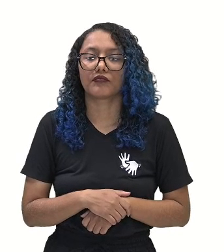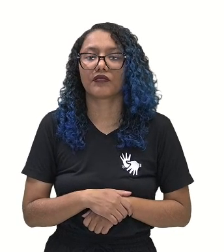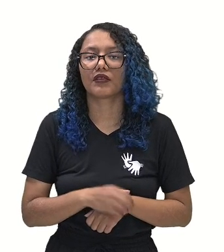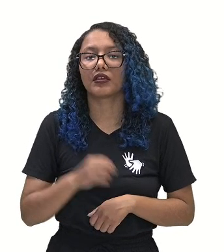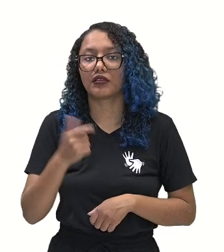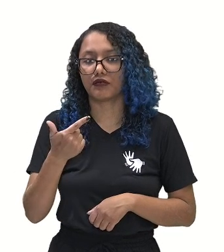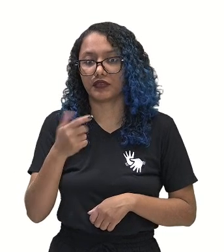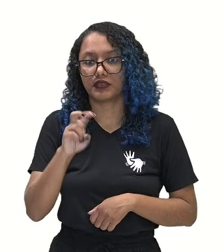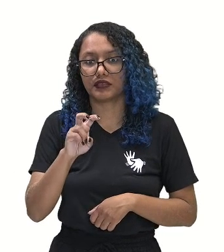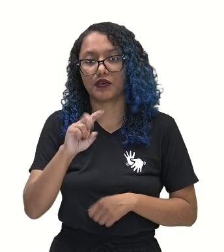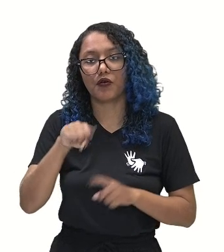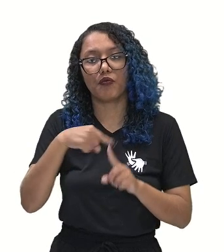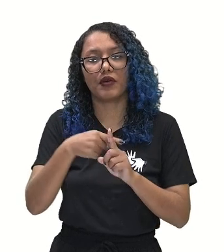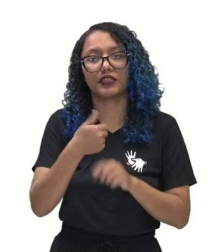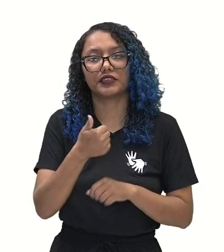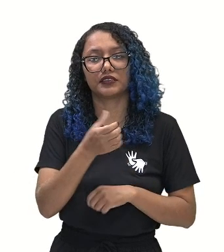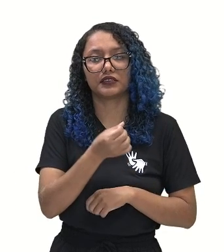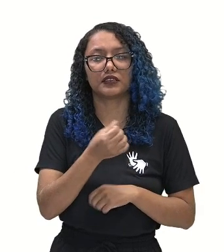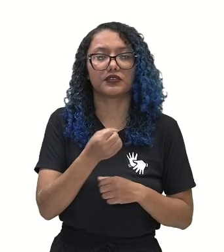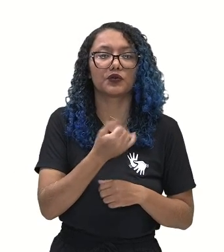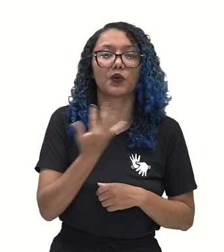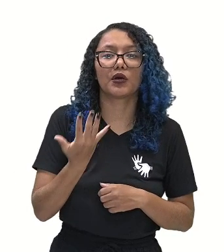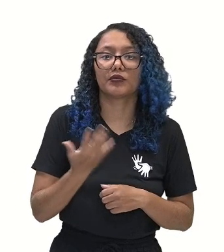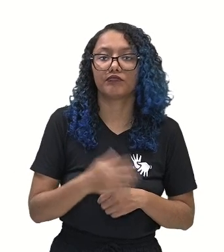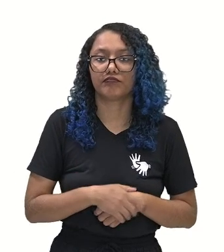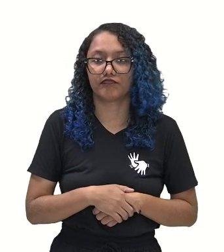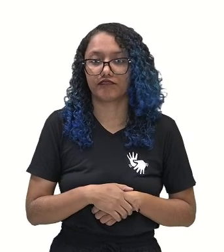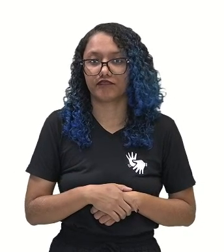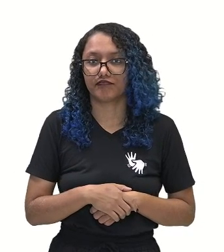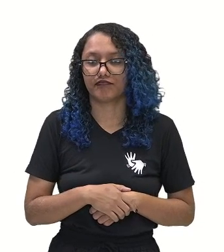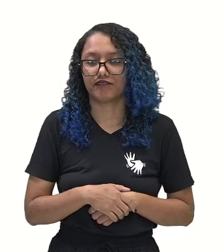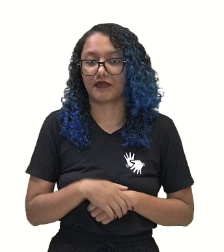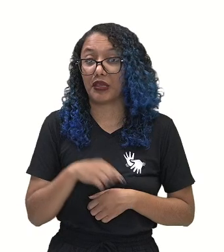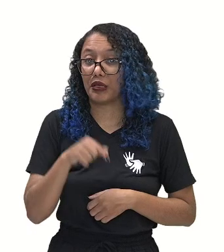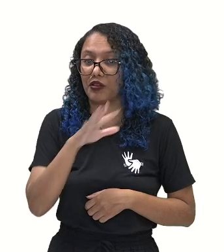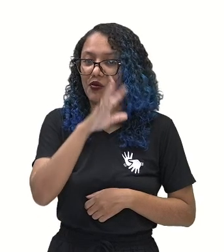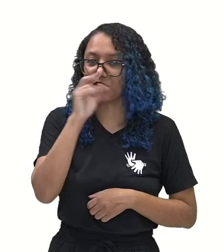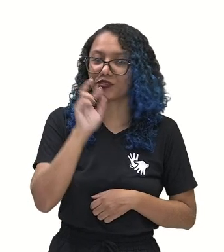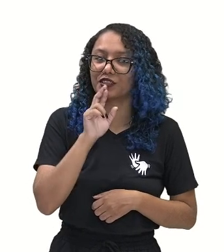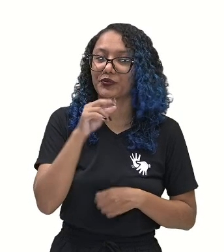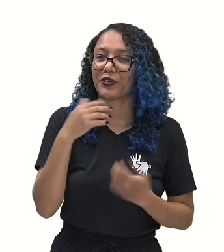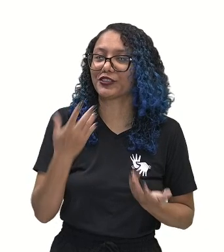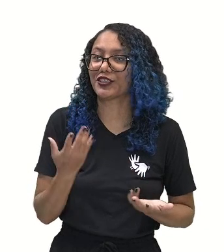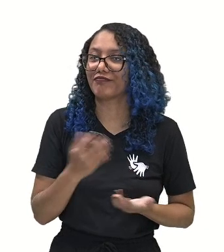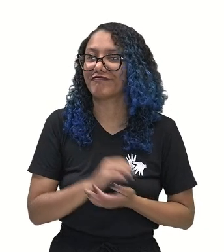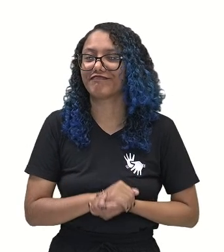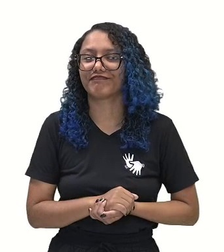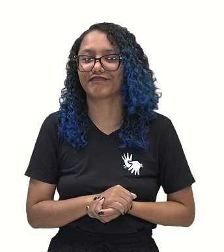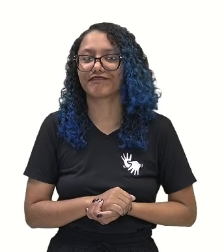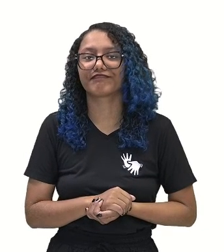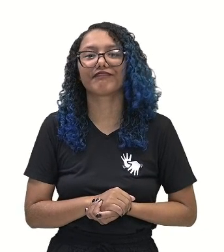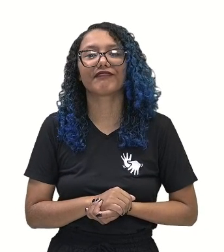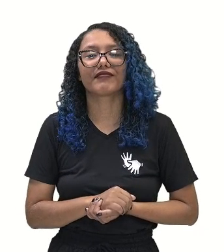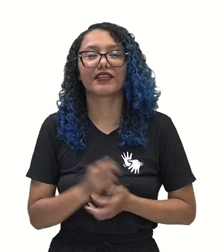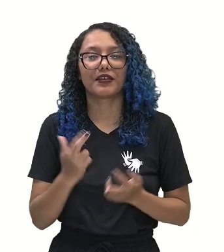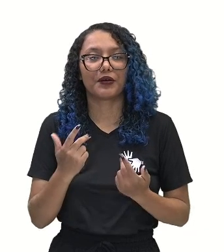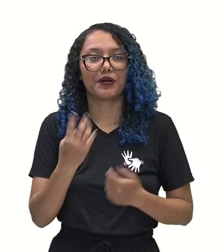25 mais 16, pelo menos aqui no Amazonas, o resultado da adição é